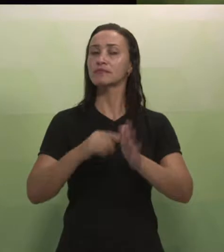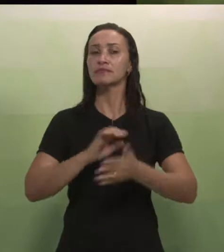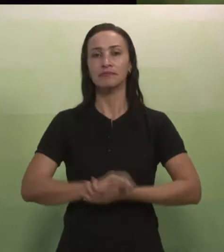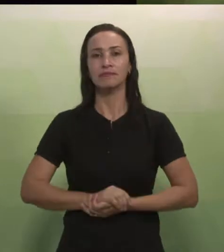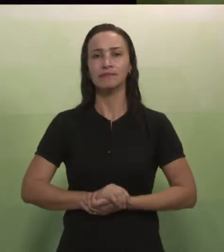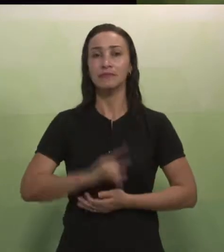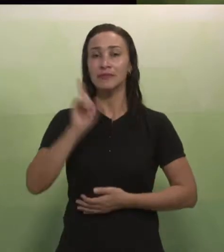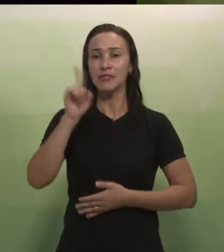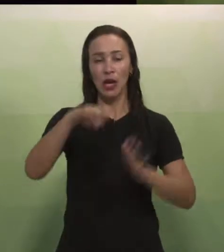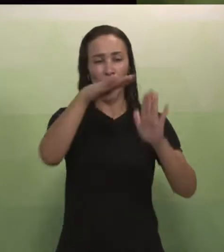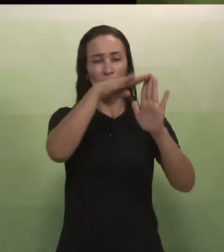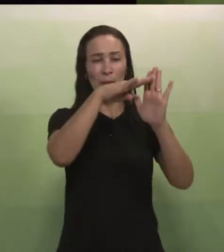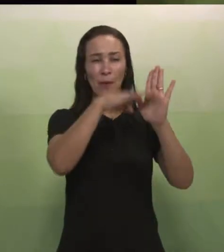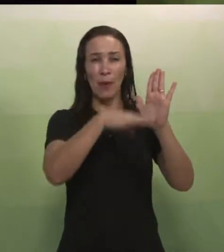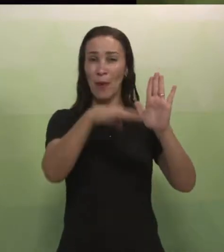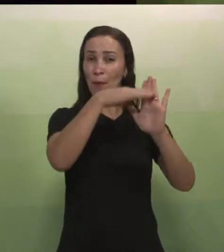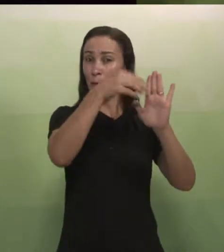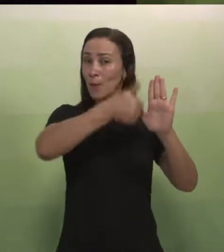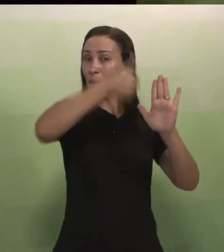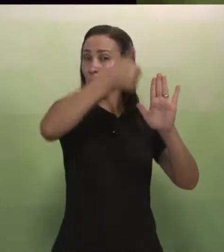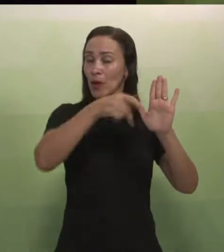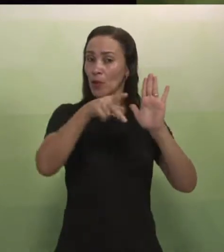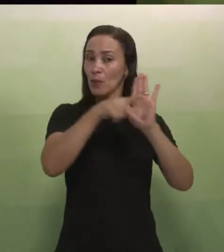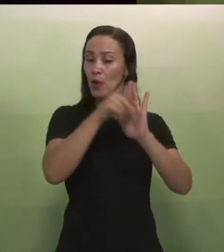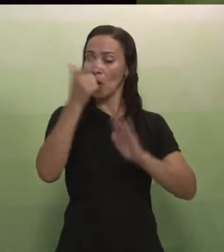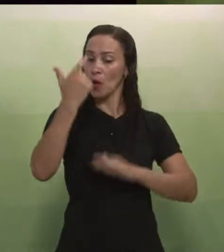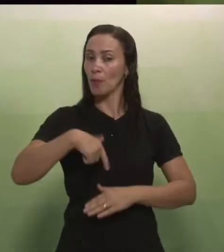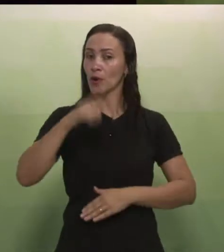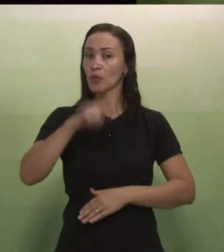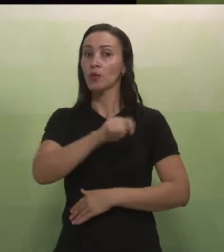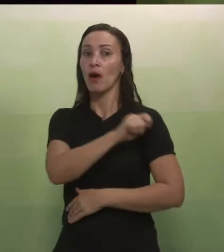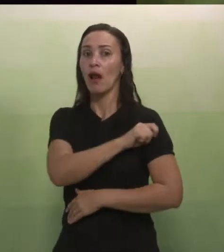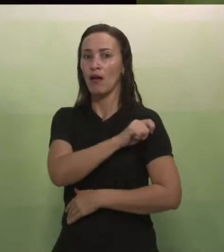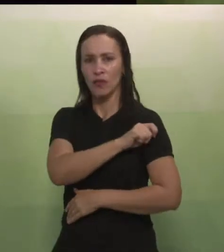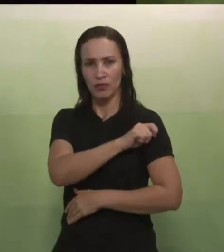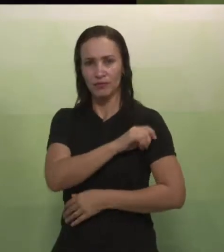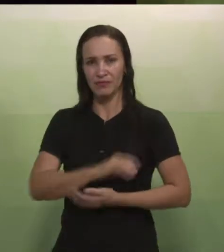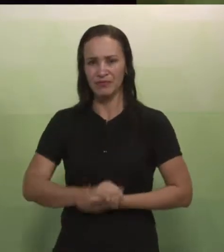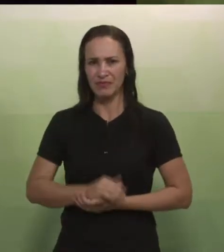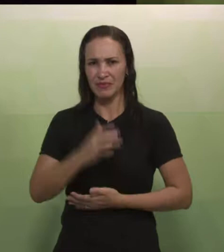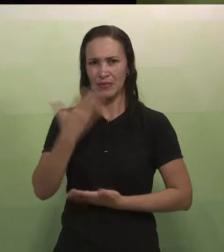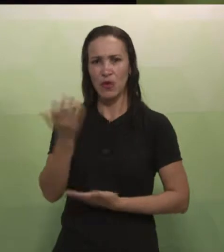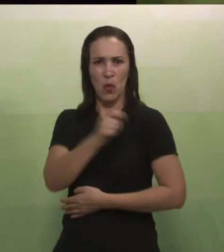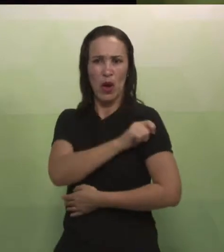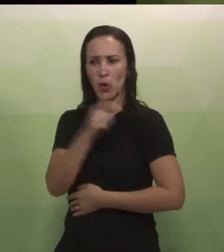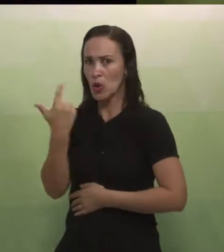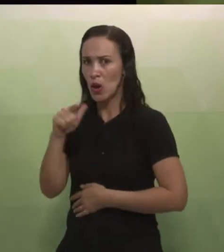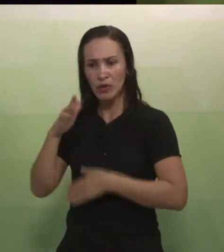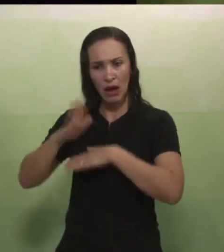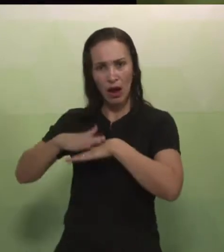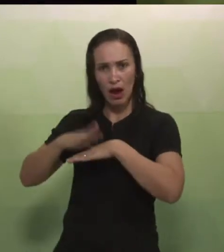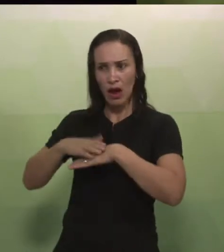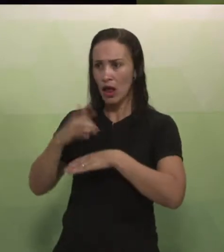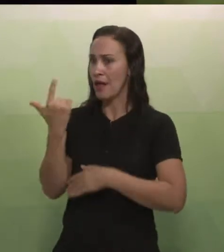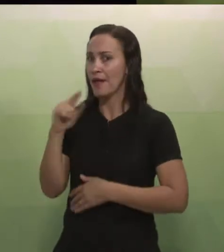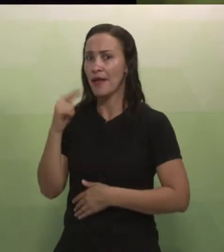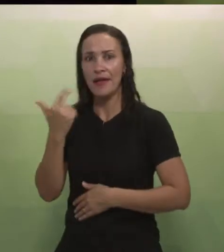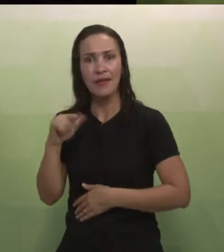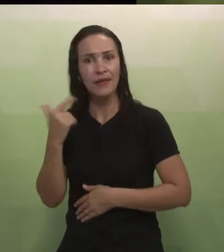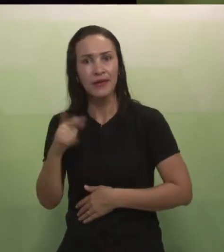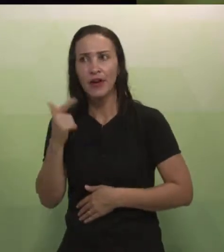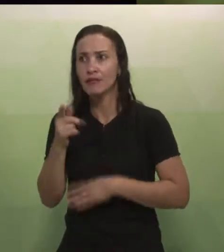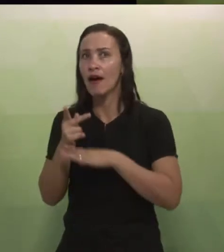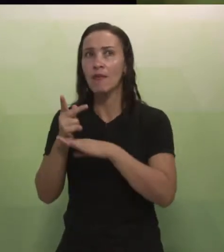é o princípio básico do estudante. Um estudante de EAD que não tem autonomia, que não saiba buscar, que